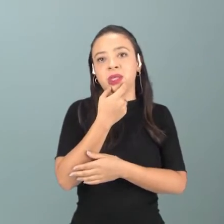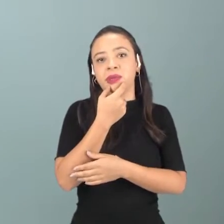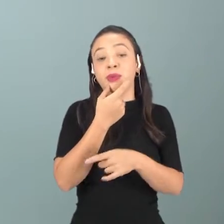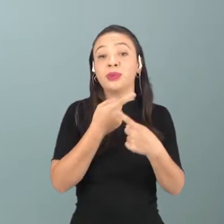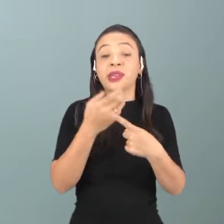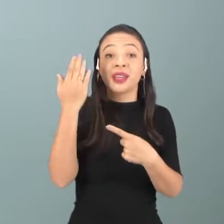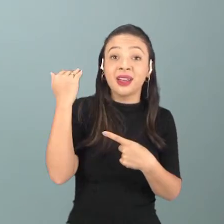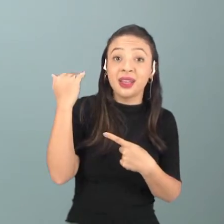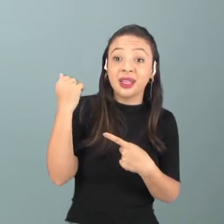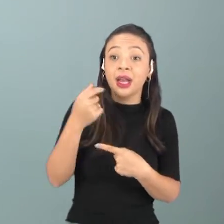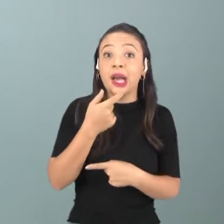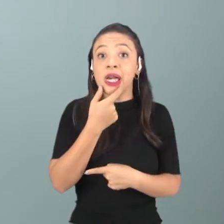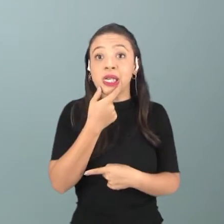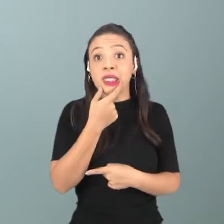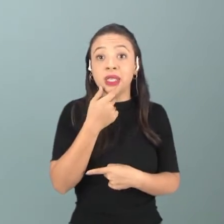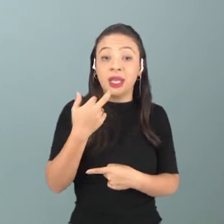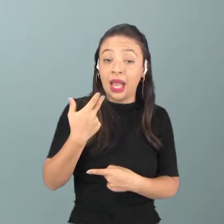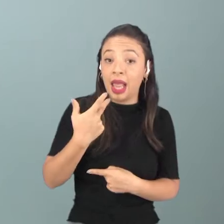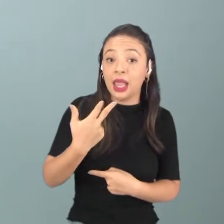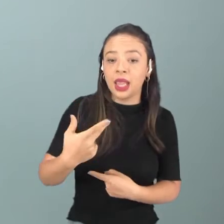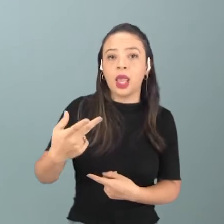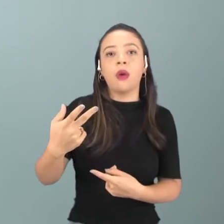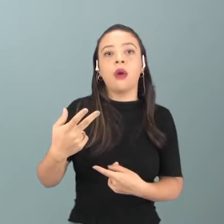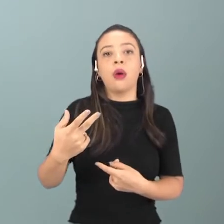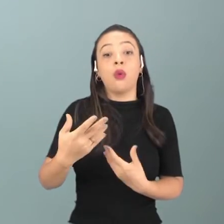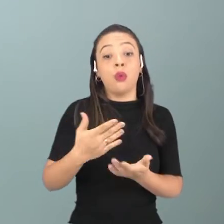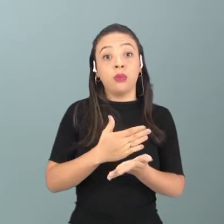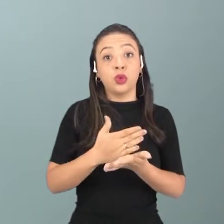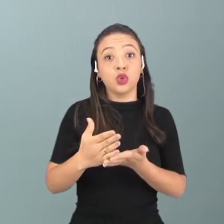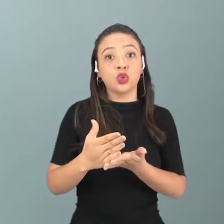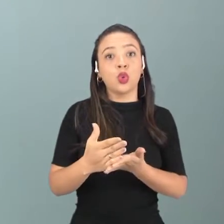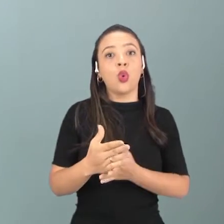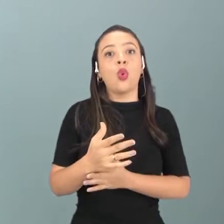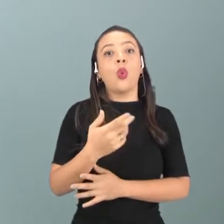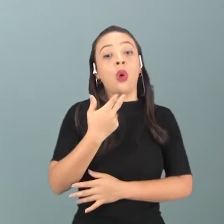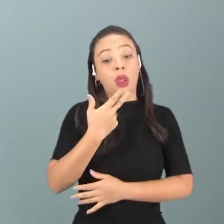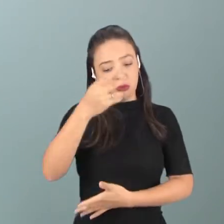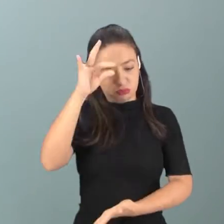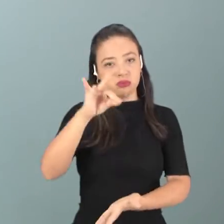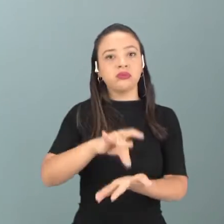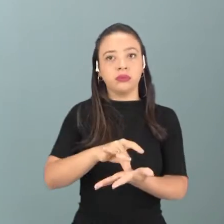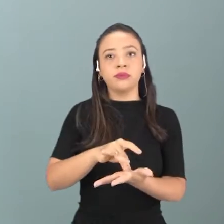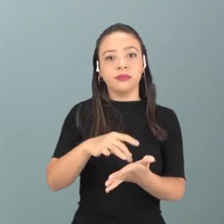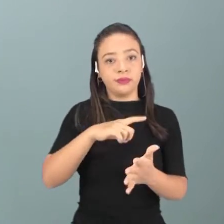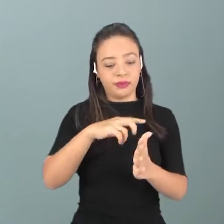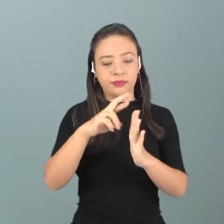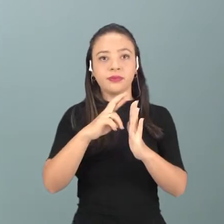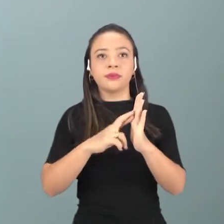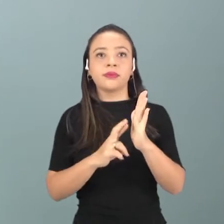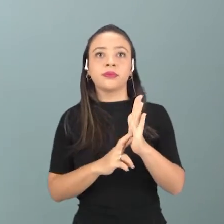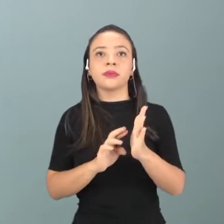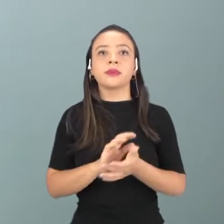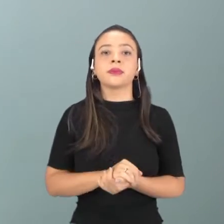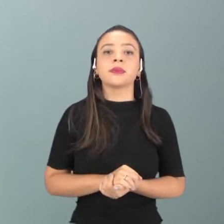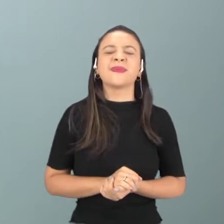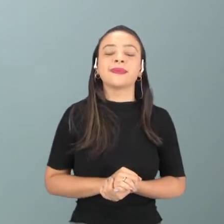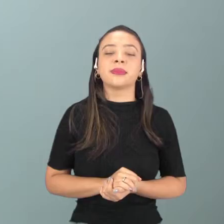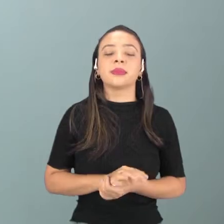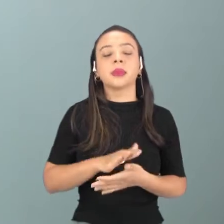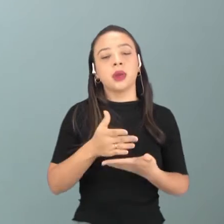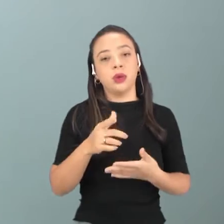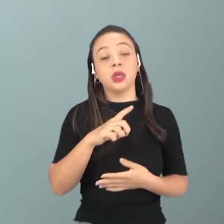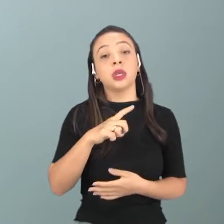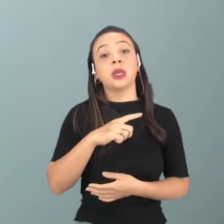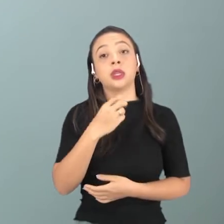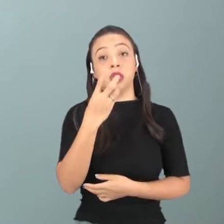era dialeto passou a se tornar um idioma, né, acertado, um idioma fixo, ok? Então essas são as 3 frases da formação